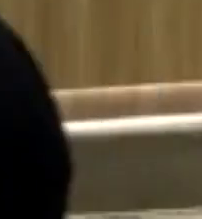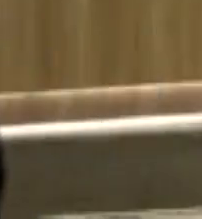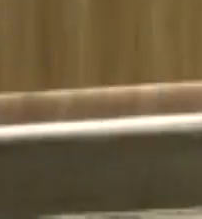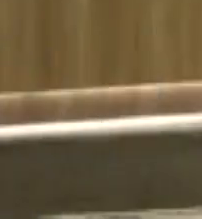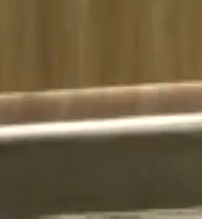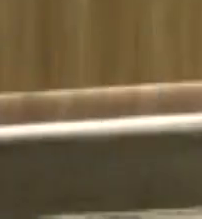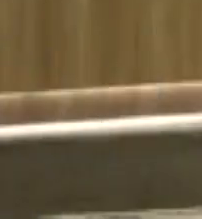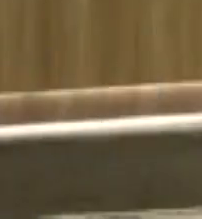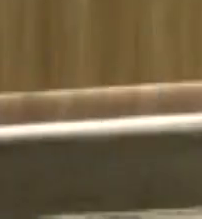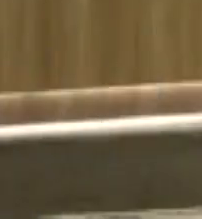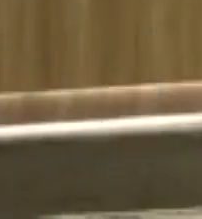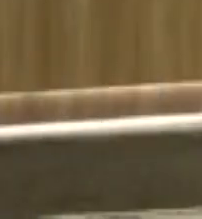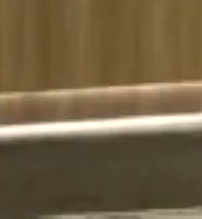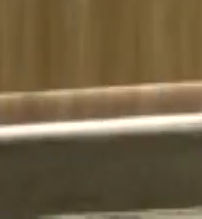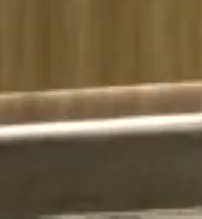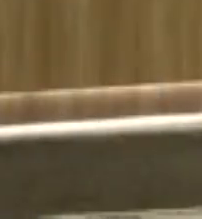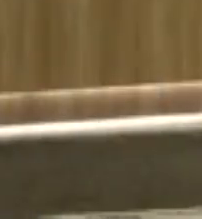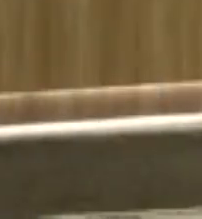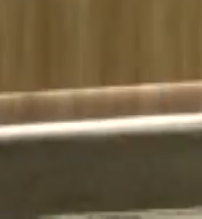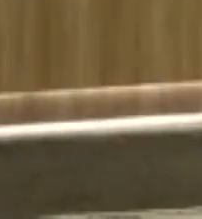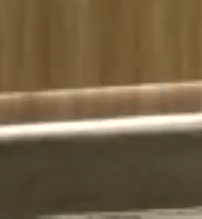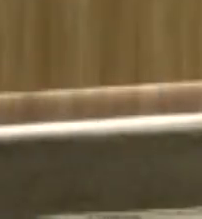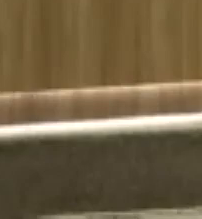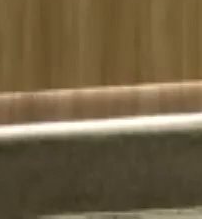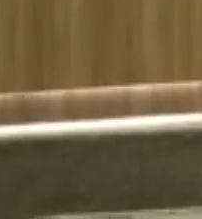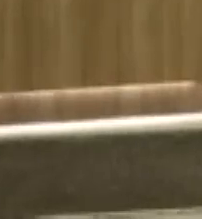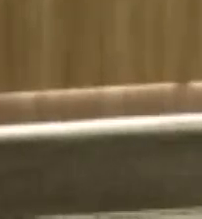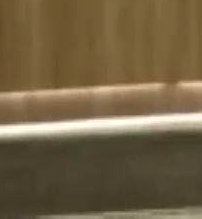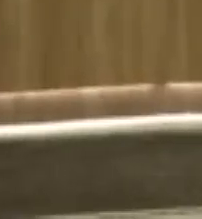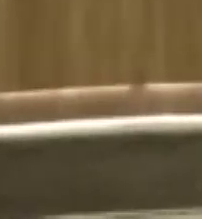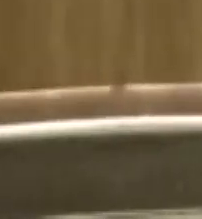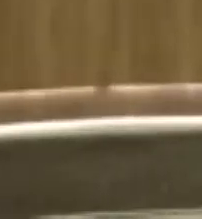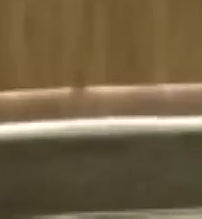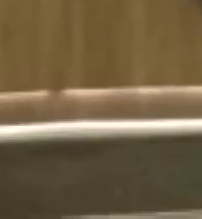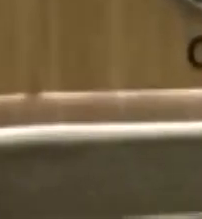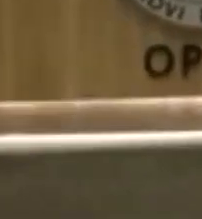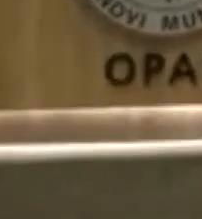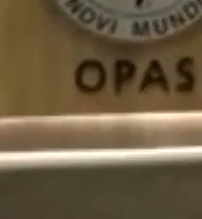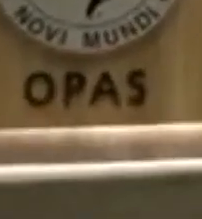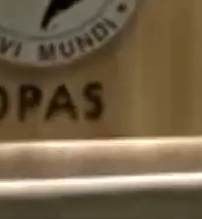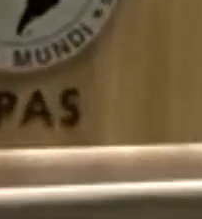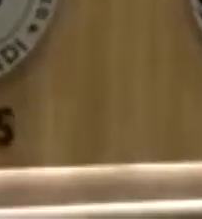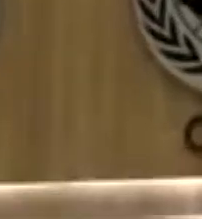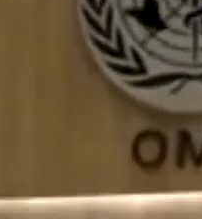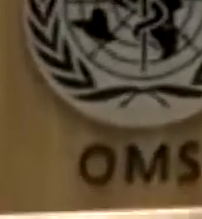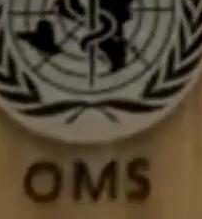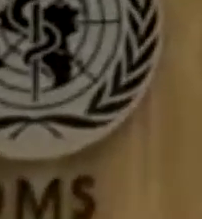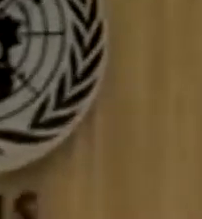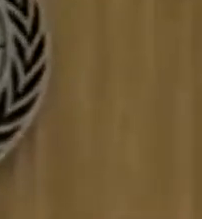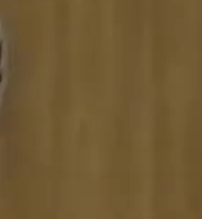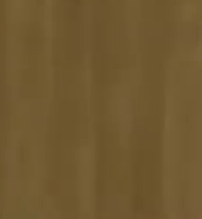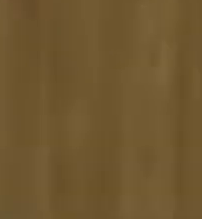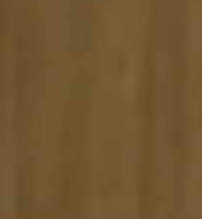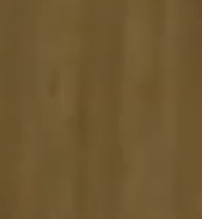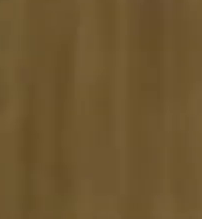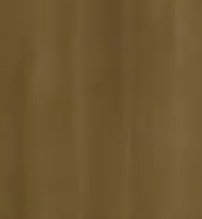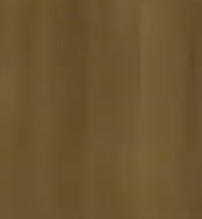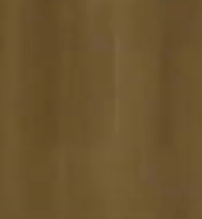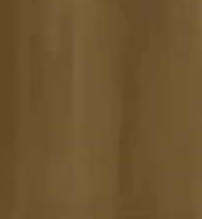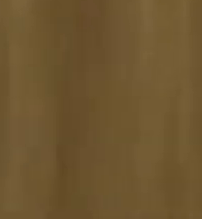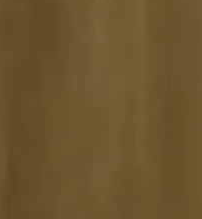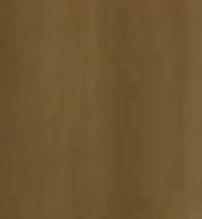Pronto, essa é a Muy bien. mesa Esa entonces e la mesa, los componentes de la espero mesa de hoy termos y uma espero que boa tengamos una discussão buena